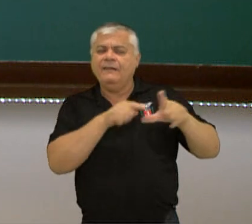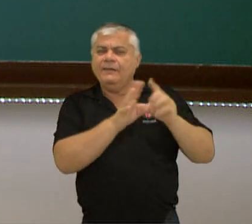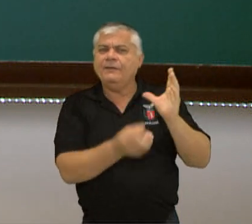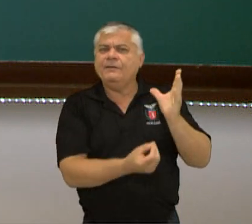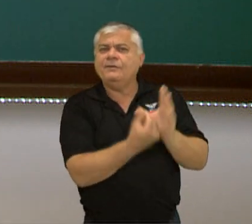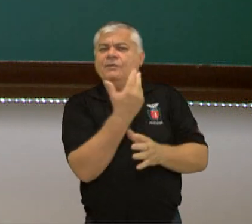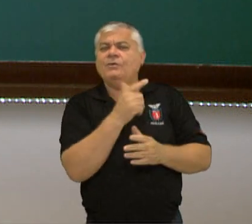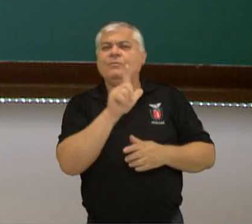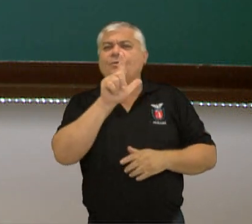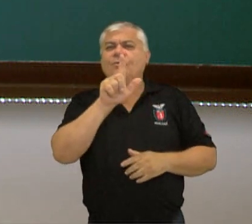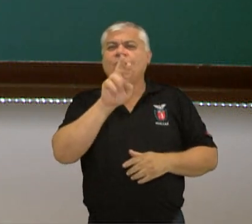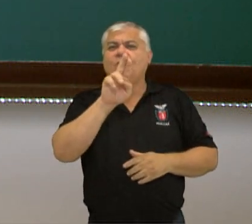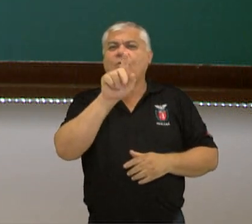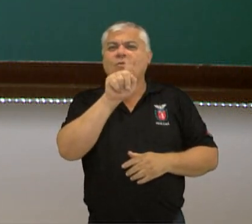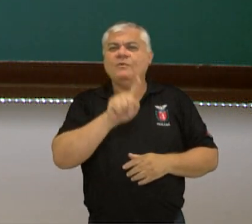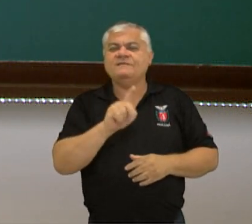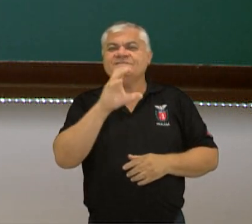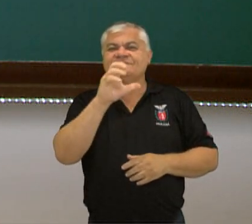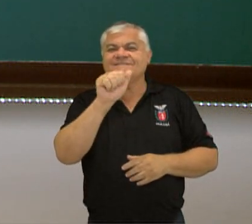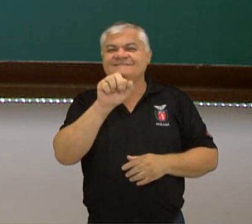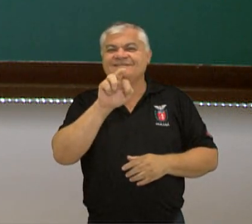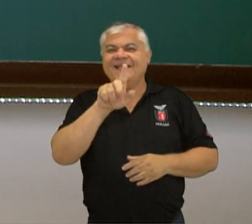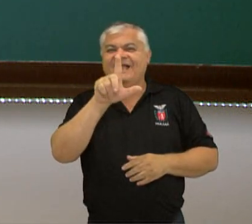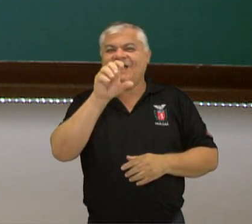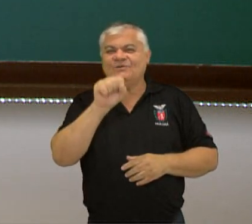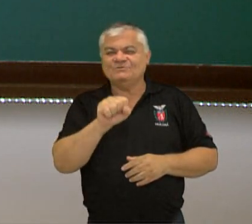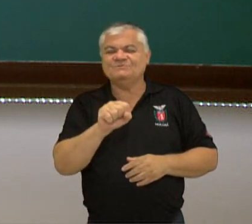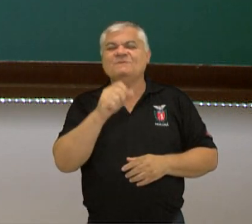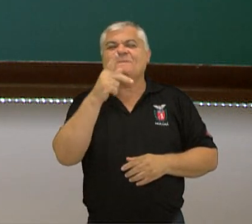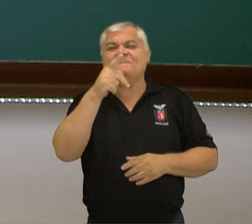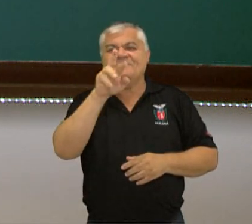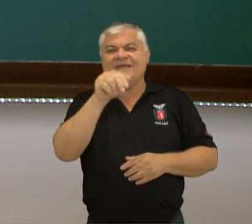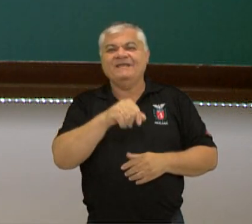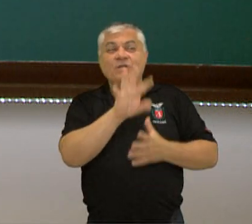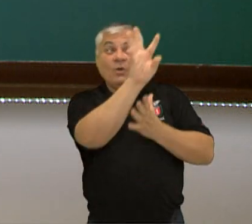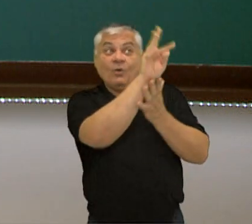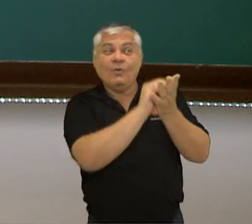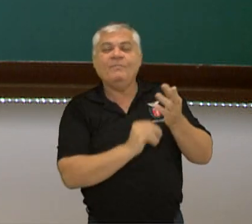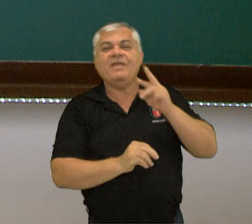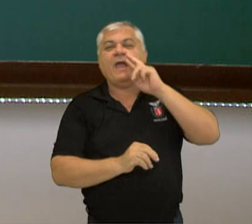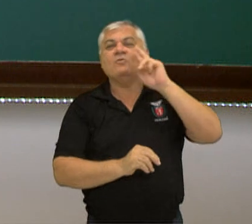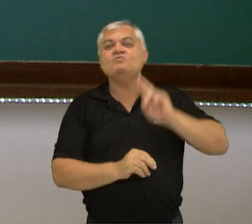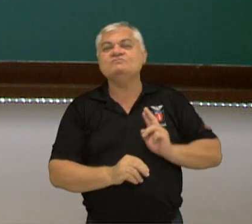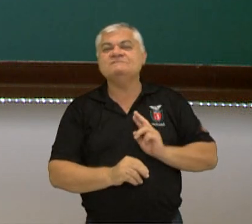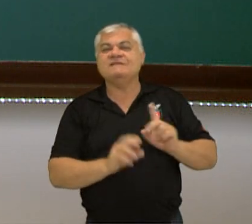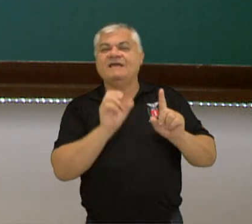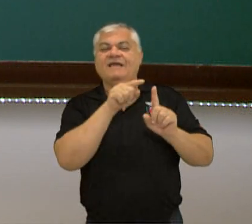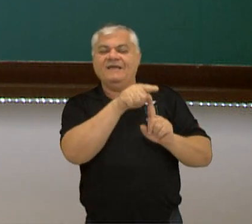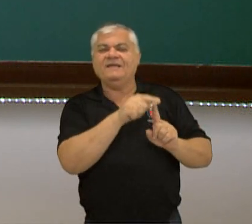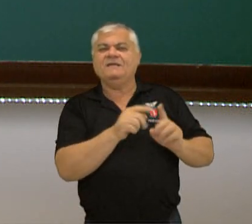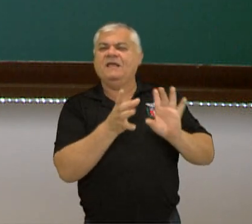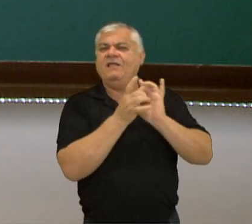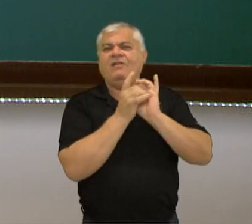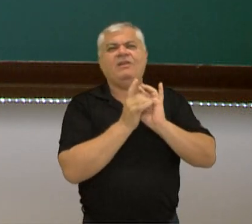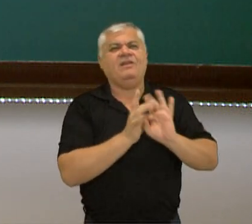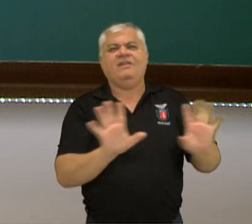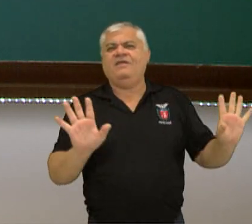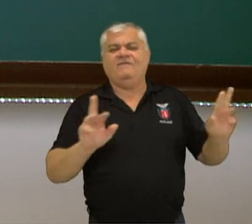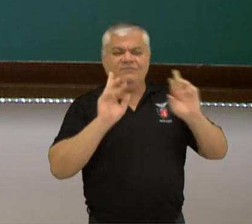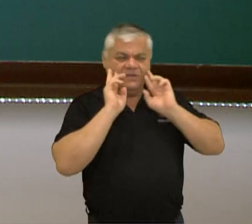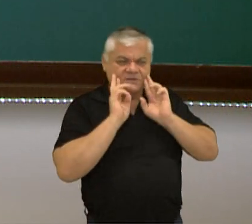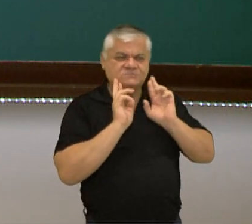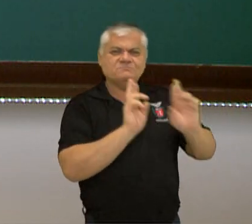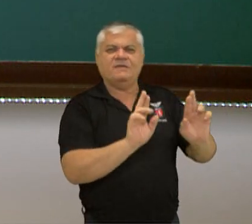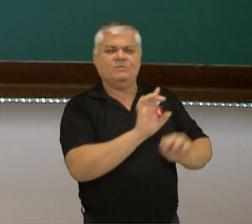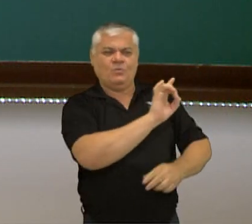Prestes e de inspiração no socialismo da União Soviética, com a ideia de um governo popular, respeito às liberdades